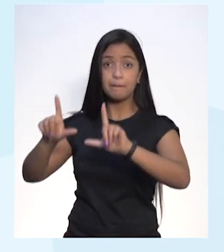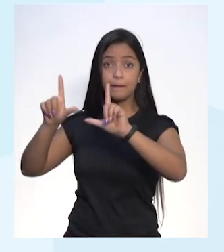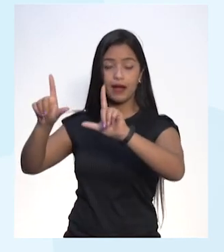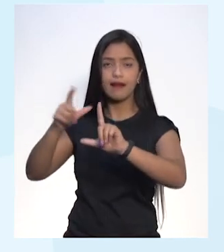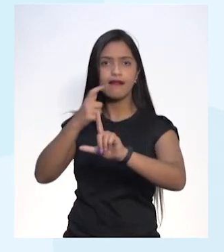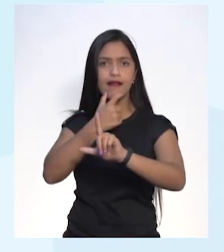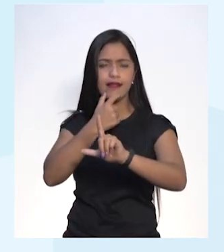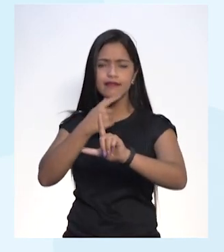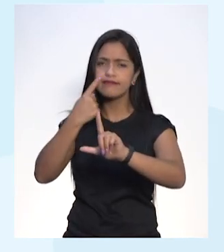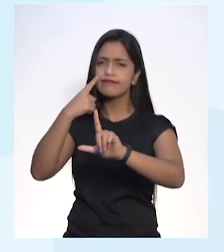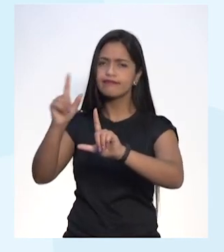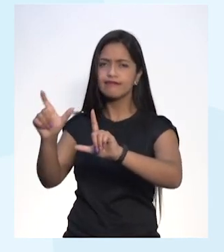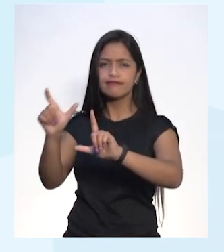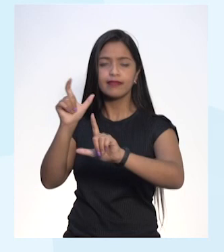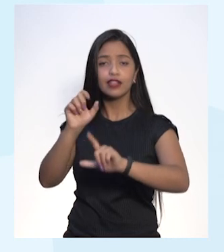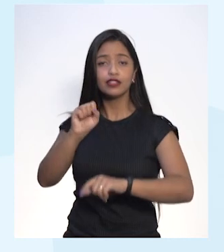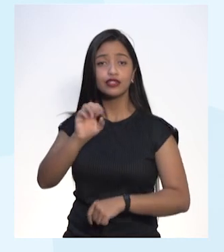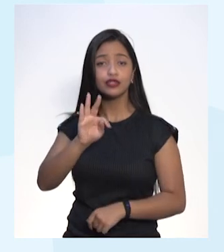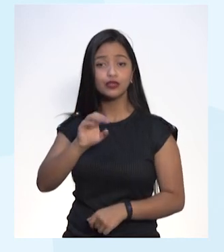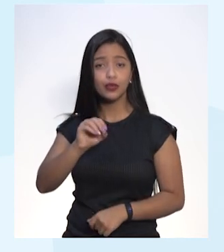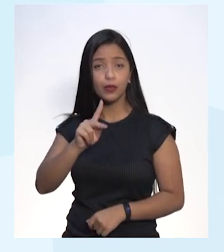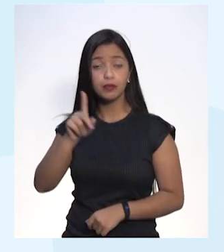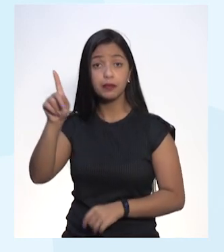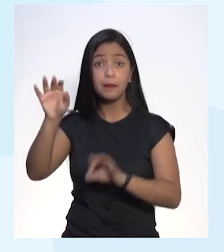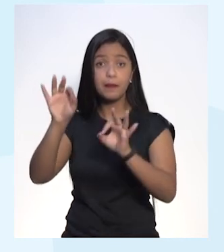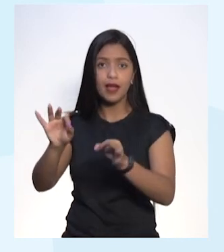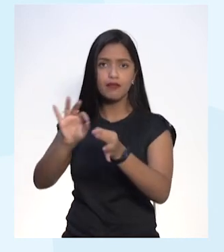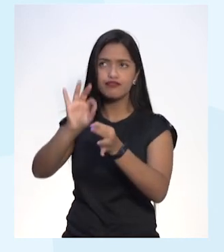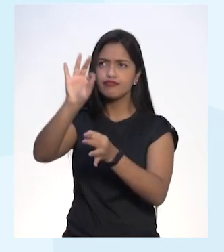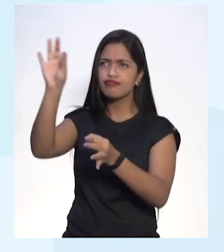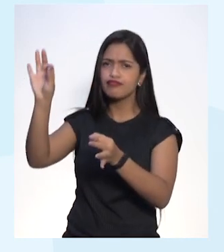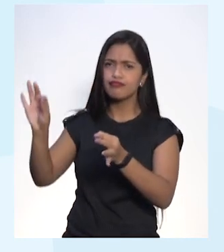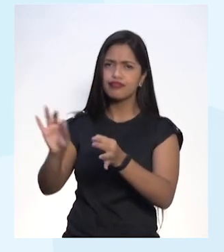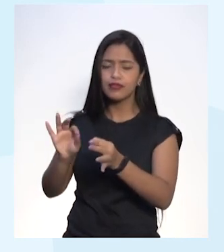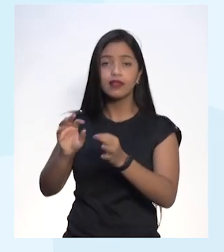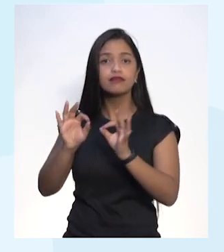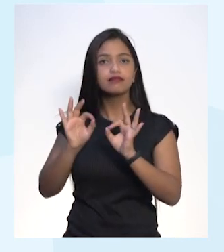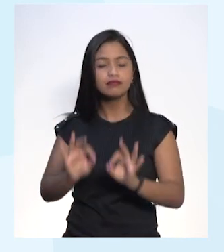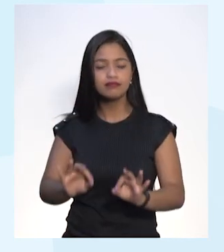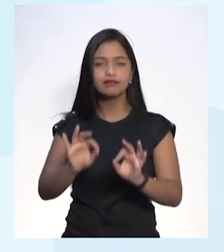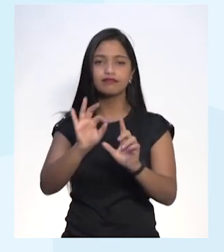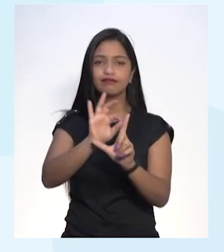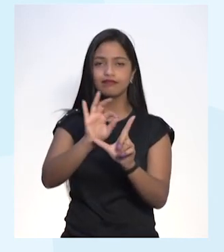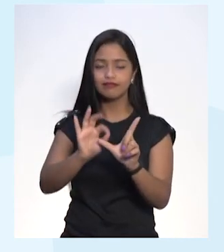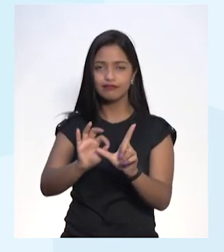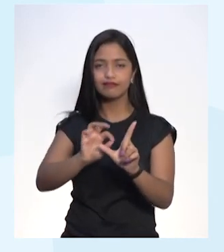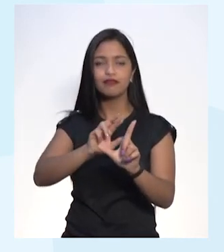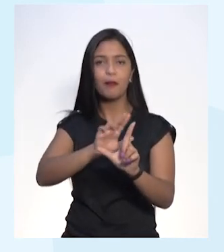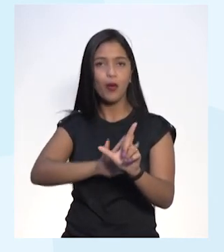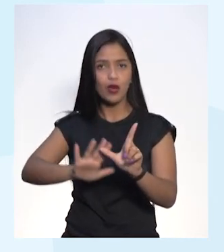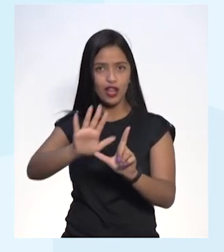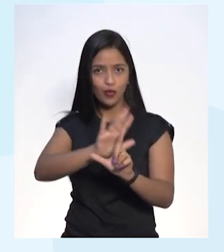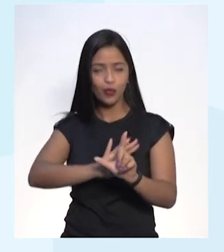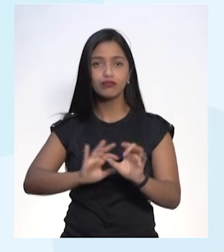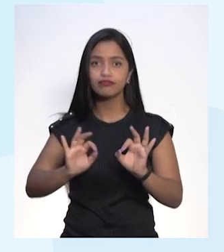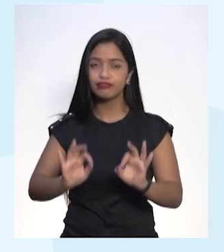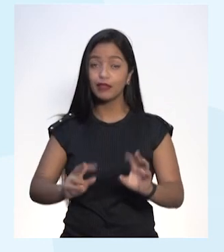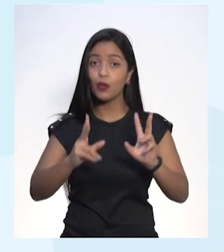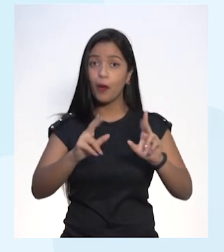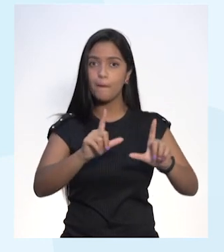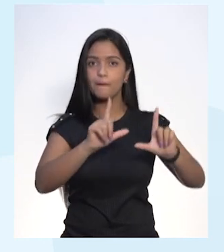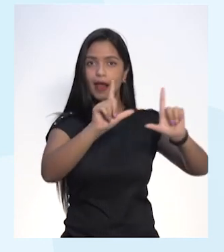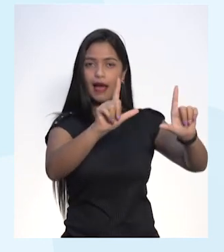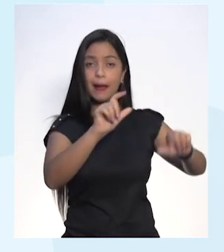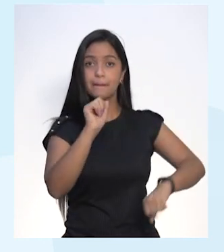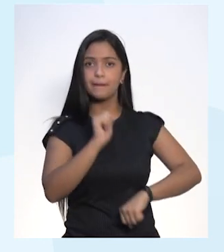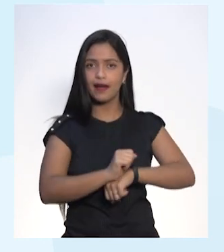STOP, que tem o mesmo formato de polígono que a nossa placa de pare. Tá, ok? O formato poligonal da placa em